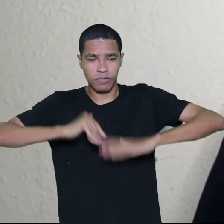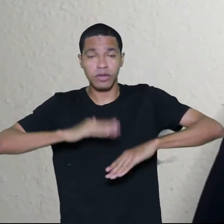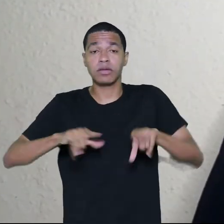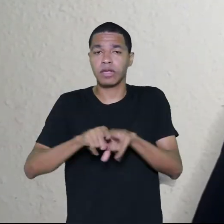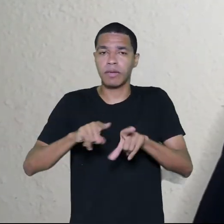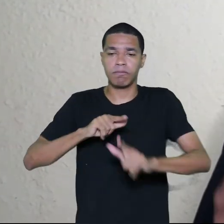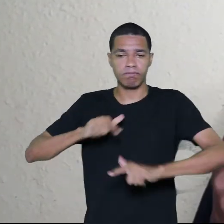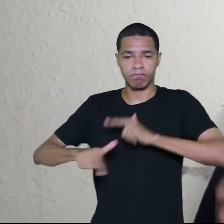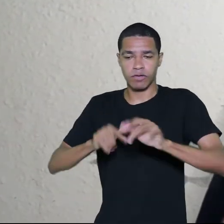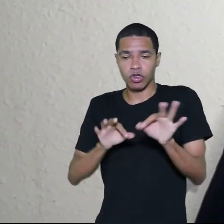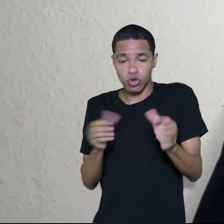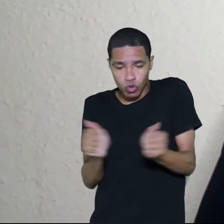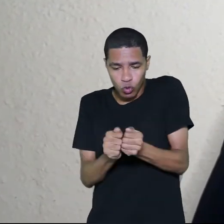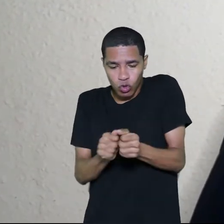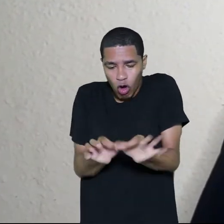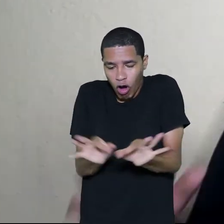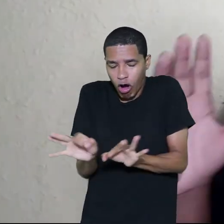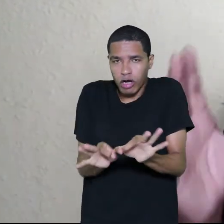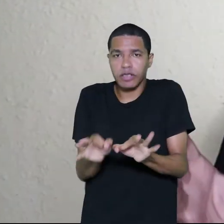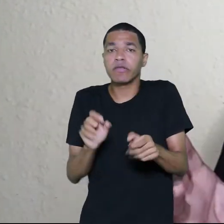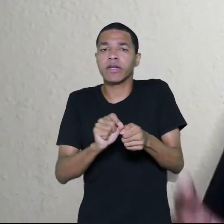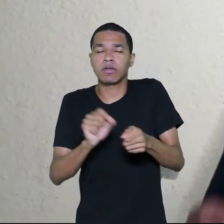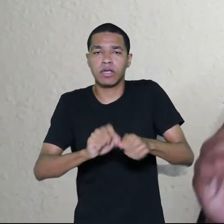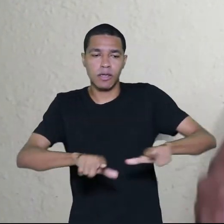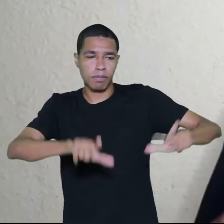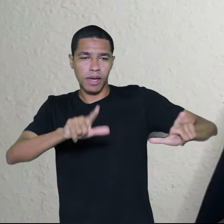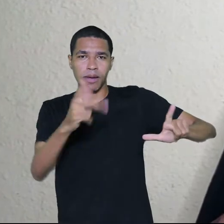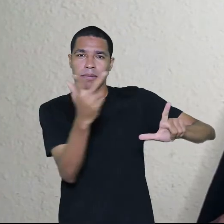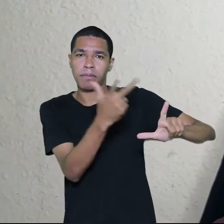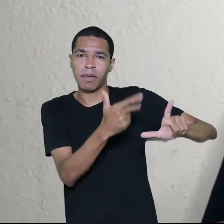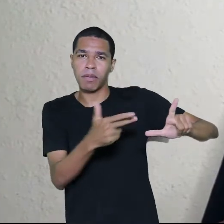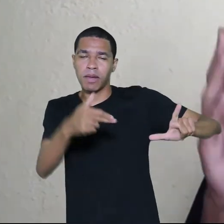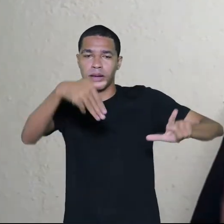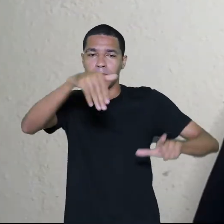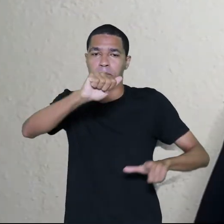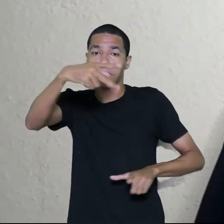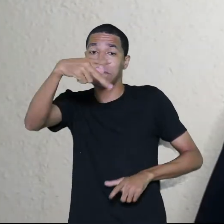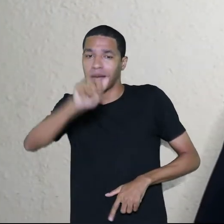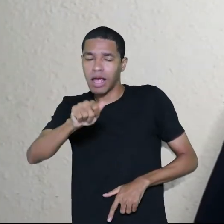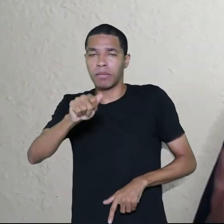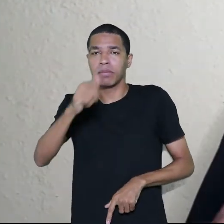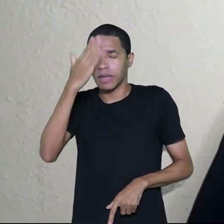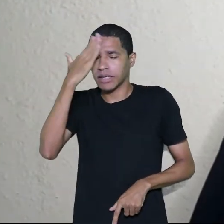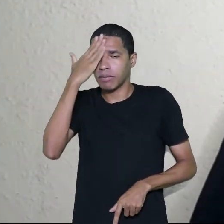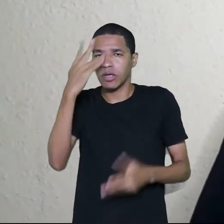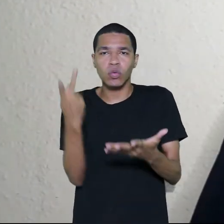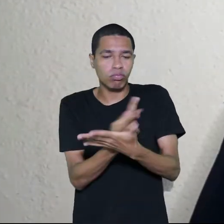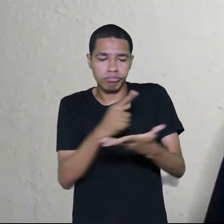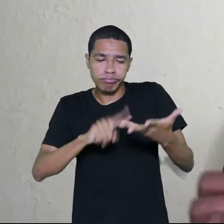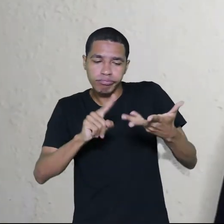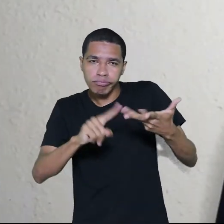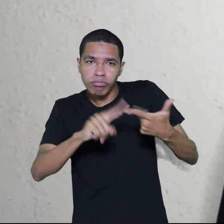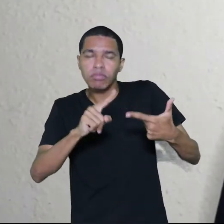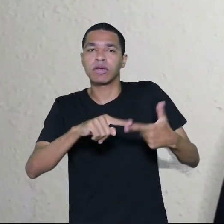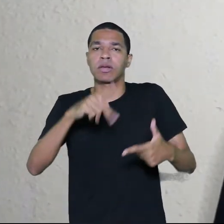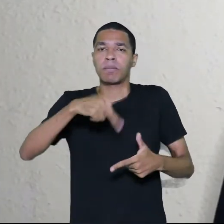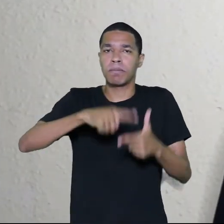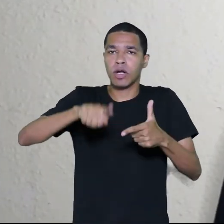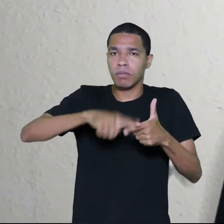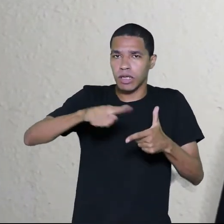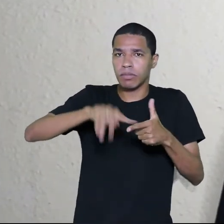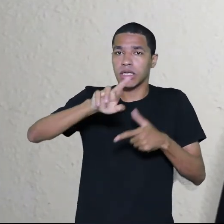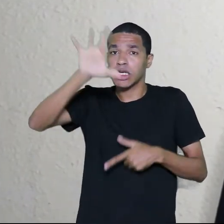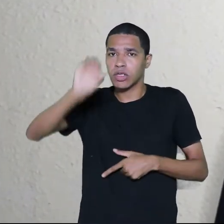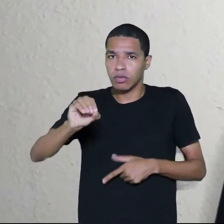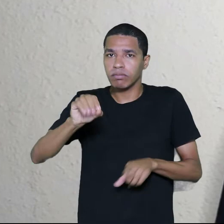os trabalhadores organizem juntos um mapa com esses fatores de risco para poder proteger a todos os envolvidos. Justamente o que